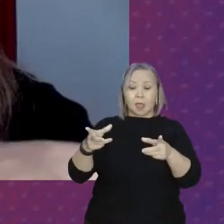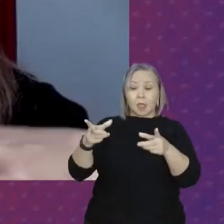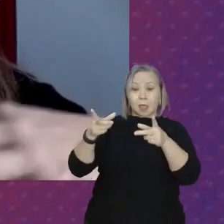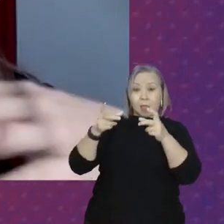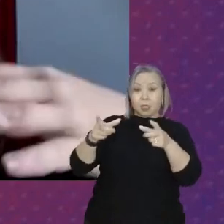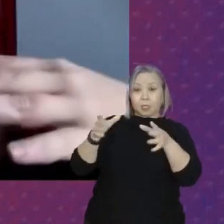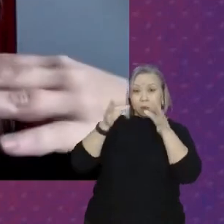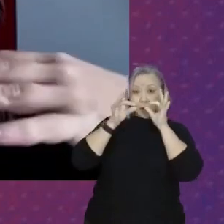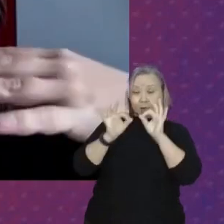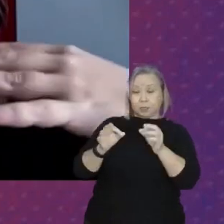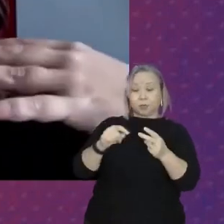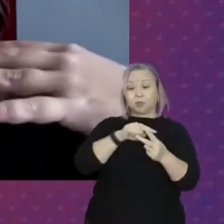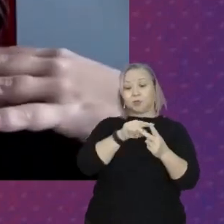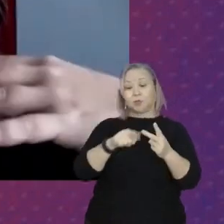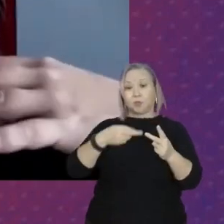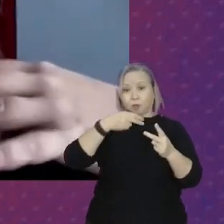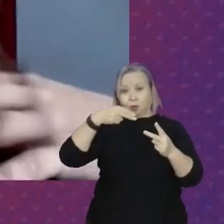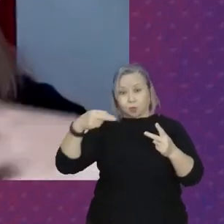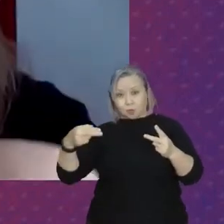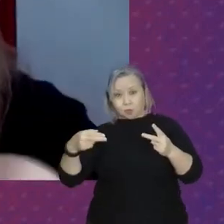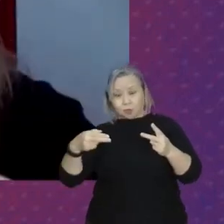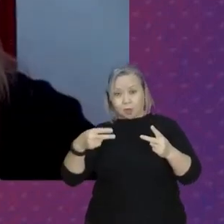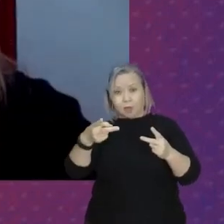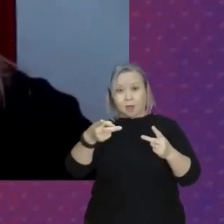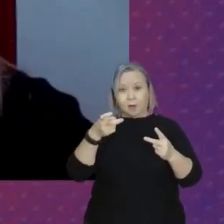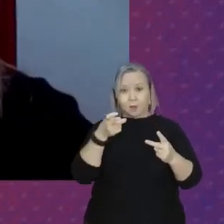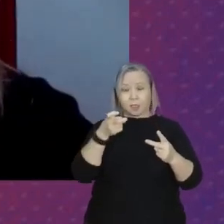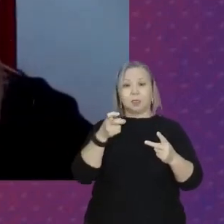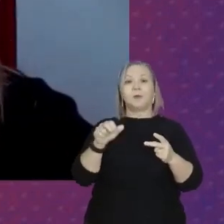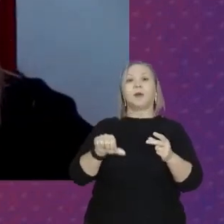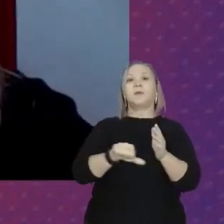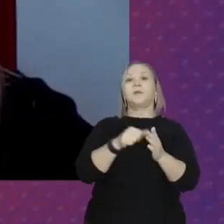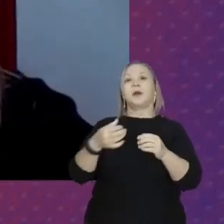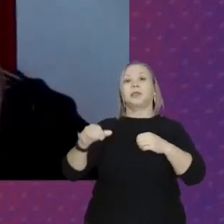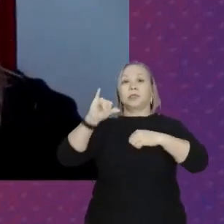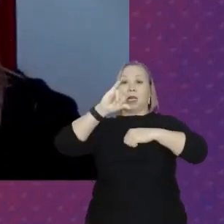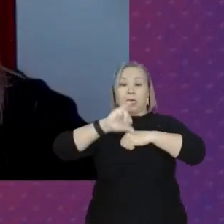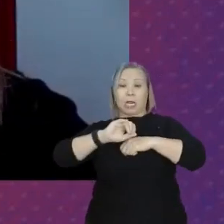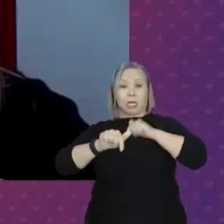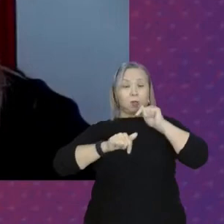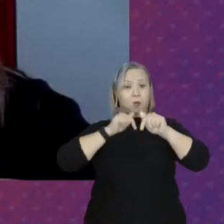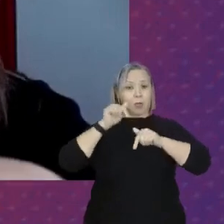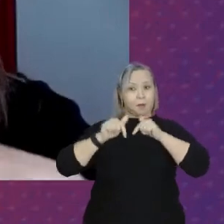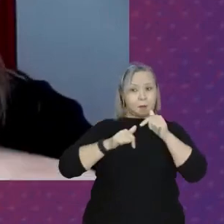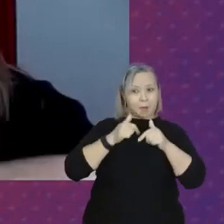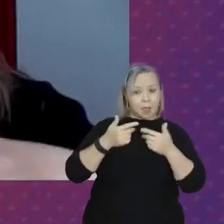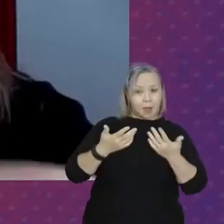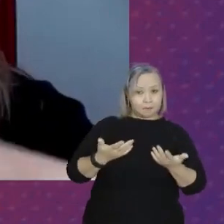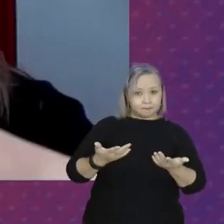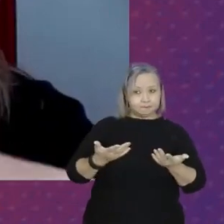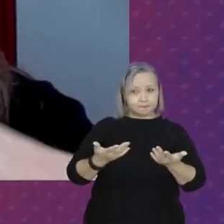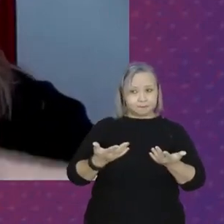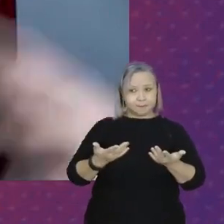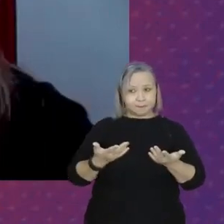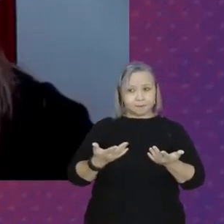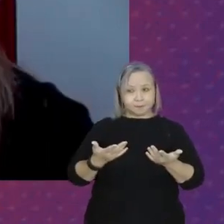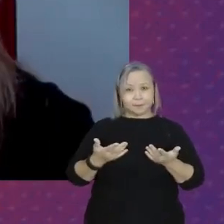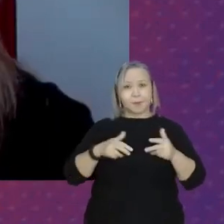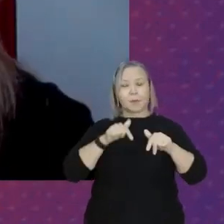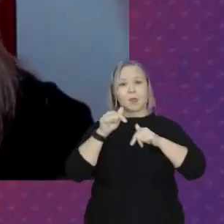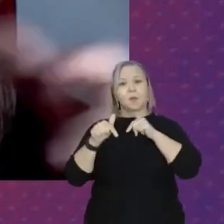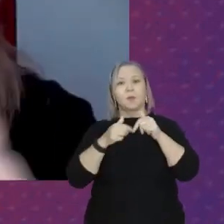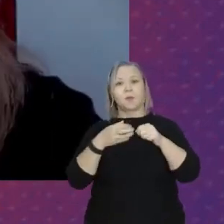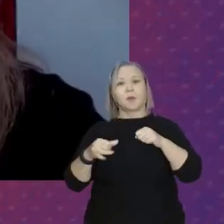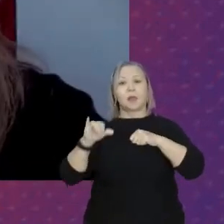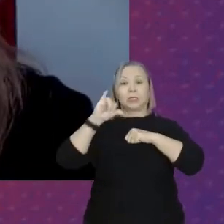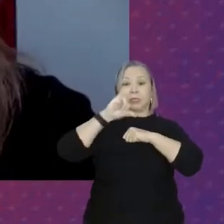duas coisas. A gente precisa olhar tanto, primeiro, ter essa centralidade do trabalho, né, entender que o trabalho é central